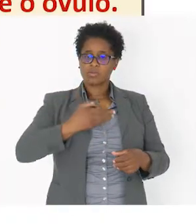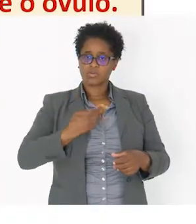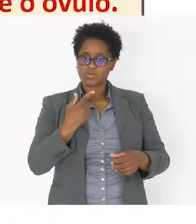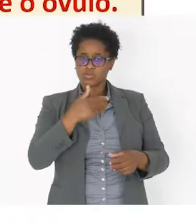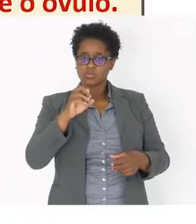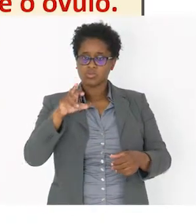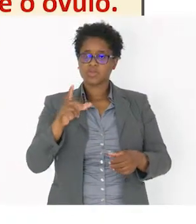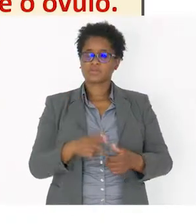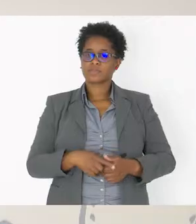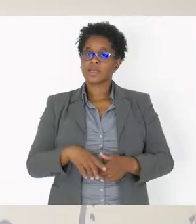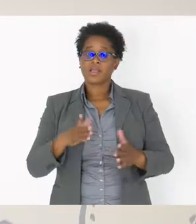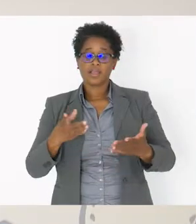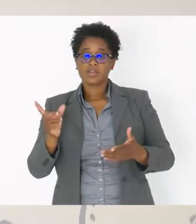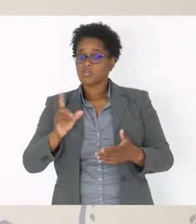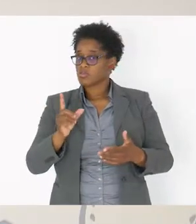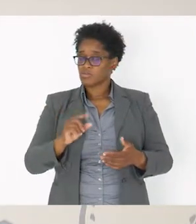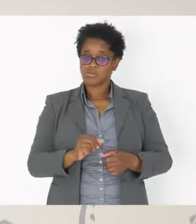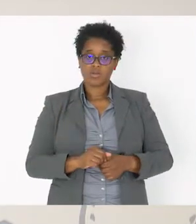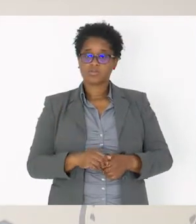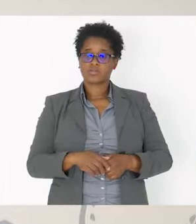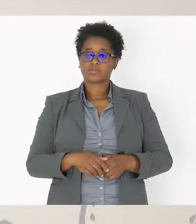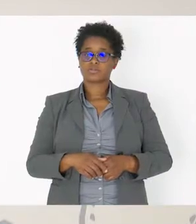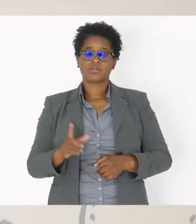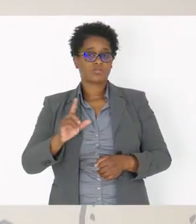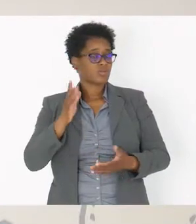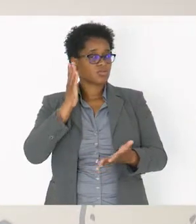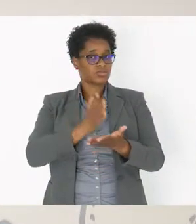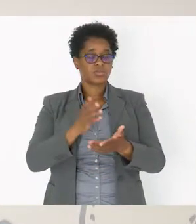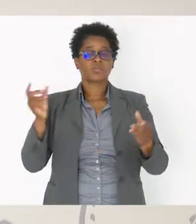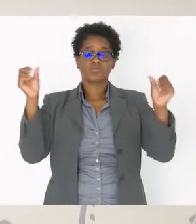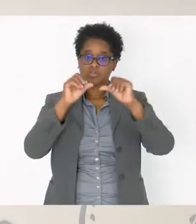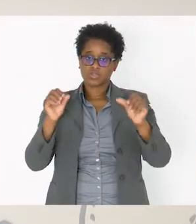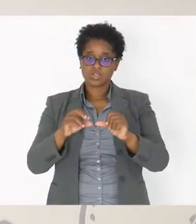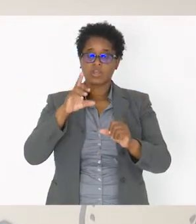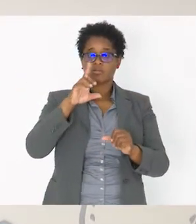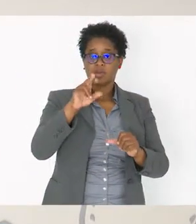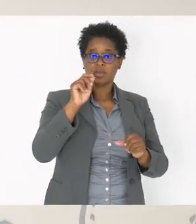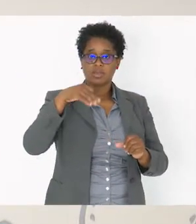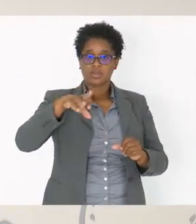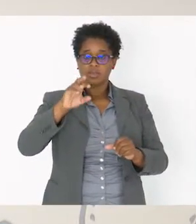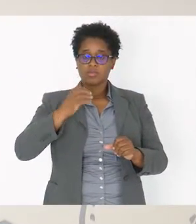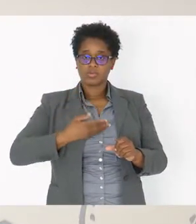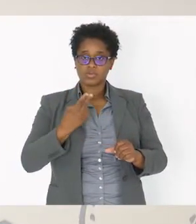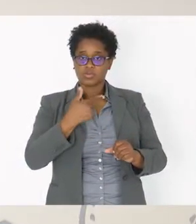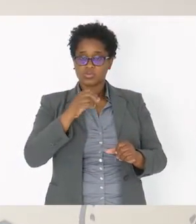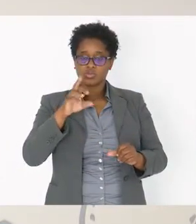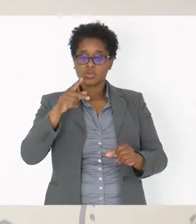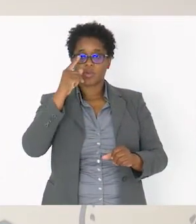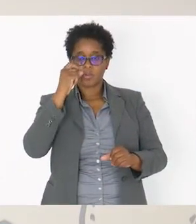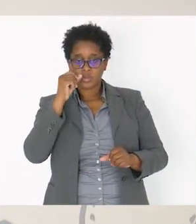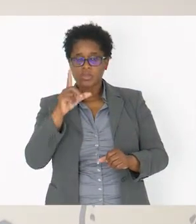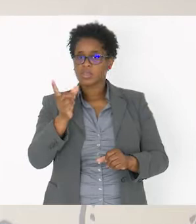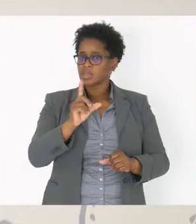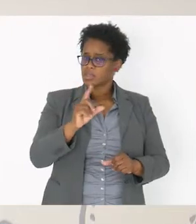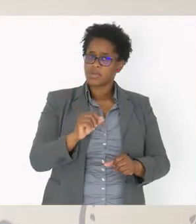com o sistema, melhor dizendo, não somente com o sistema reprodutor masculino e nem